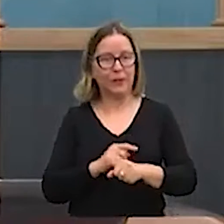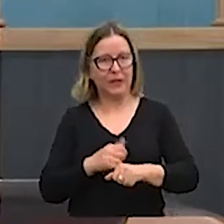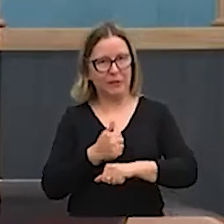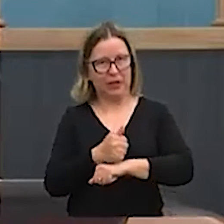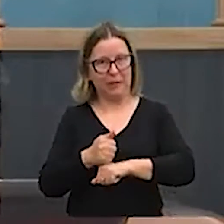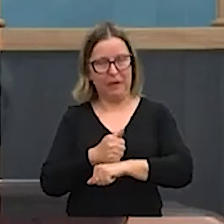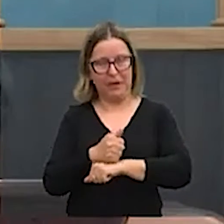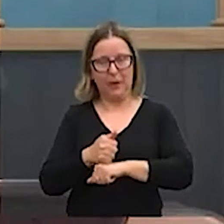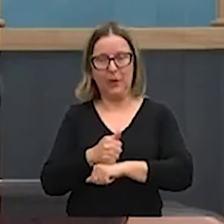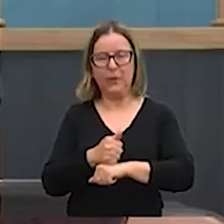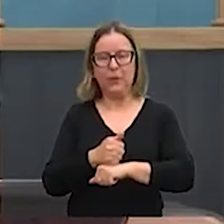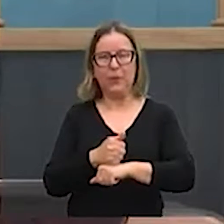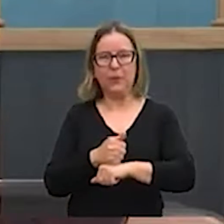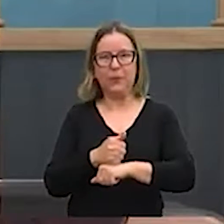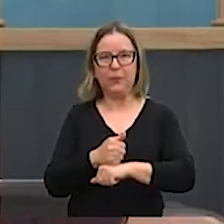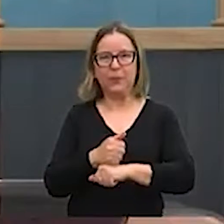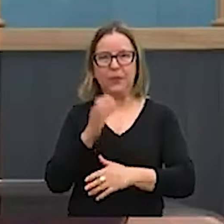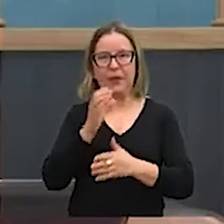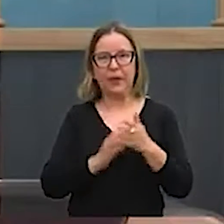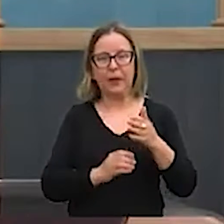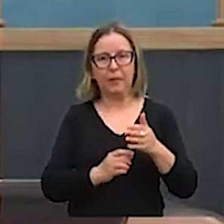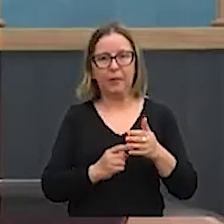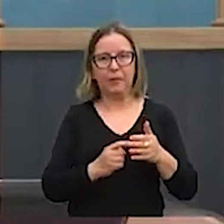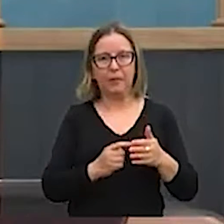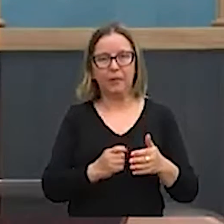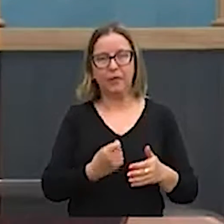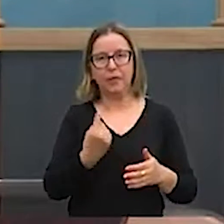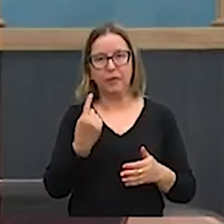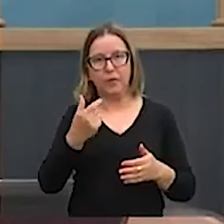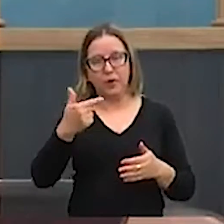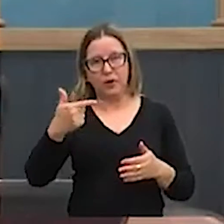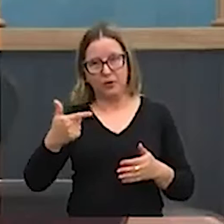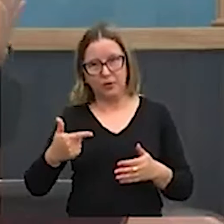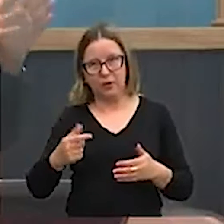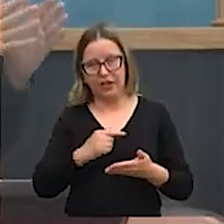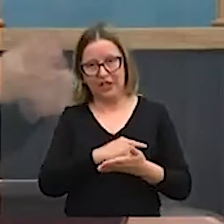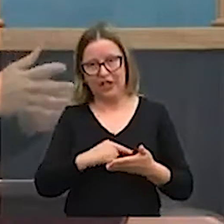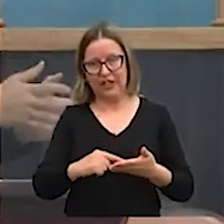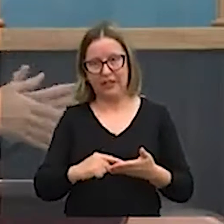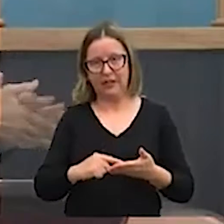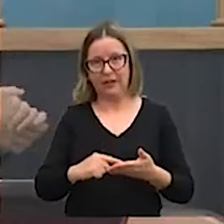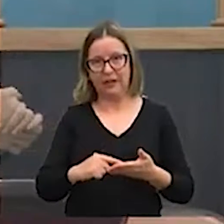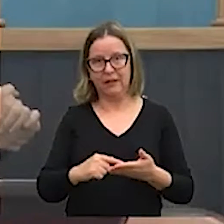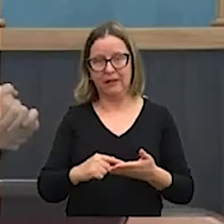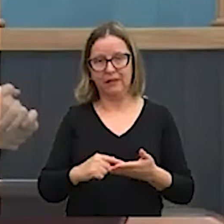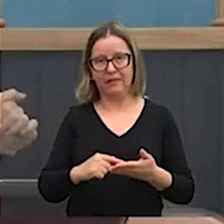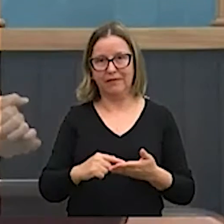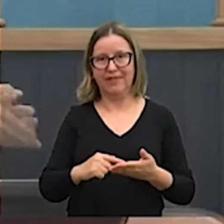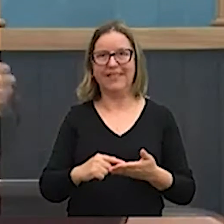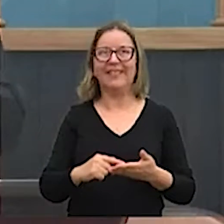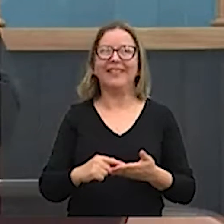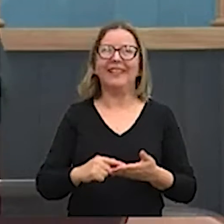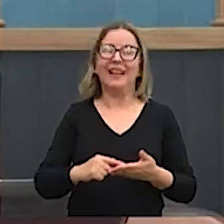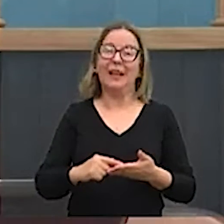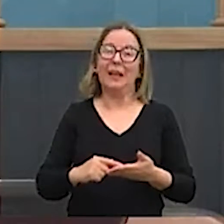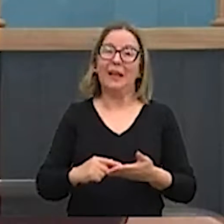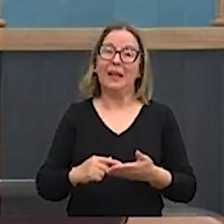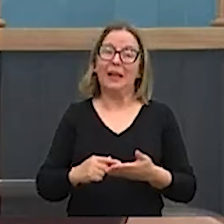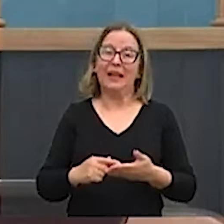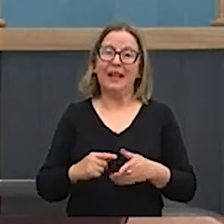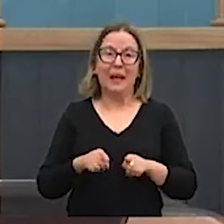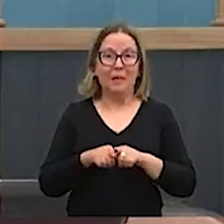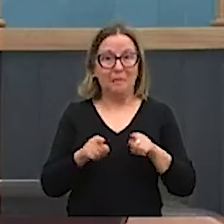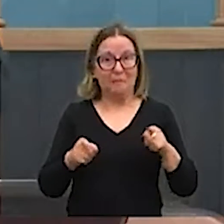Abraão, capítulo 12 de Gênesis, vem depois do capítulo 11 de Gênesis. O capítulo 11